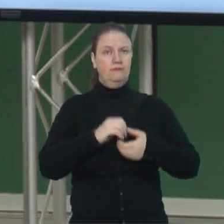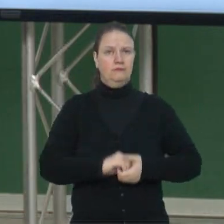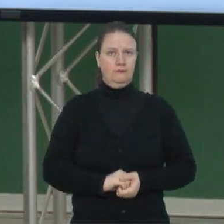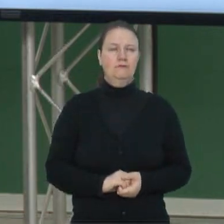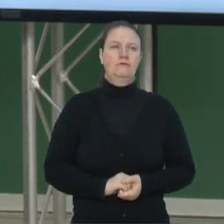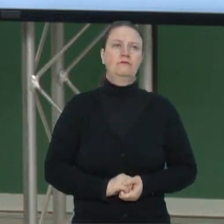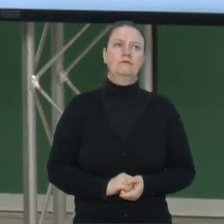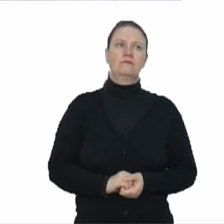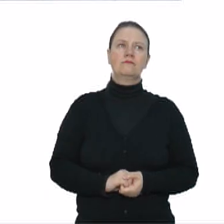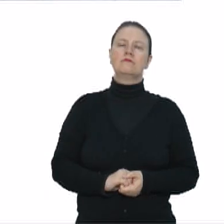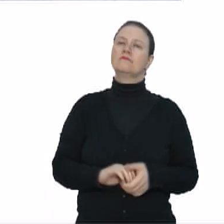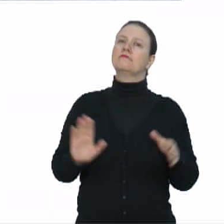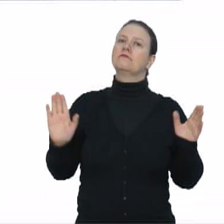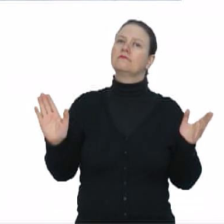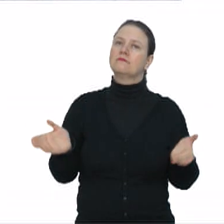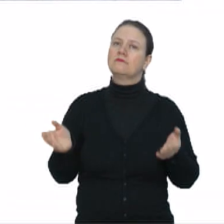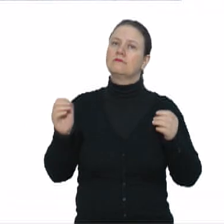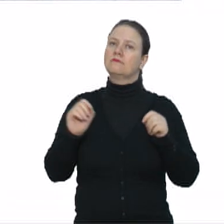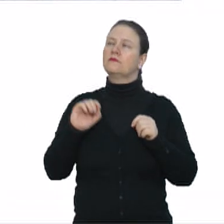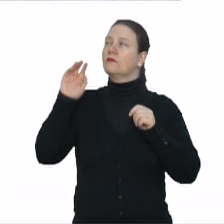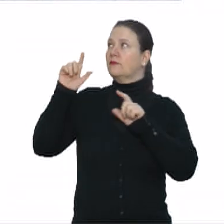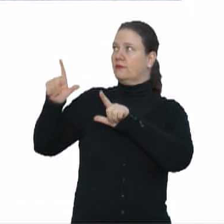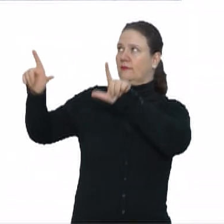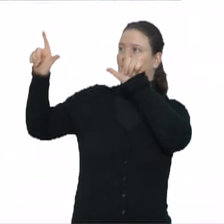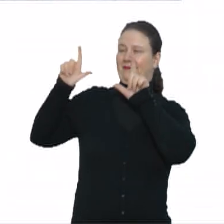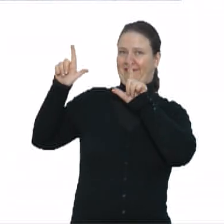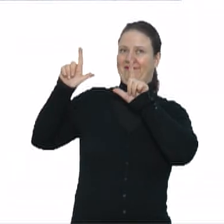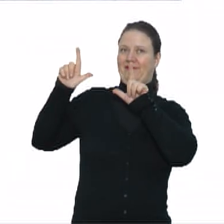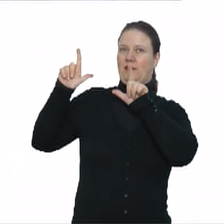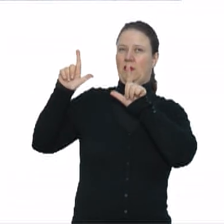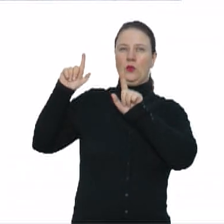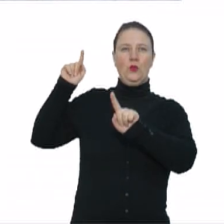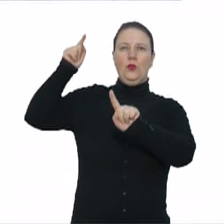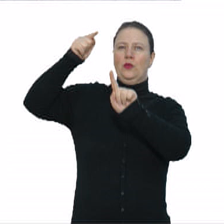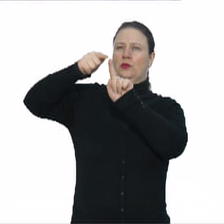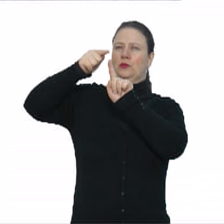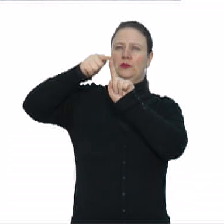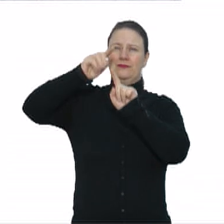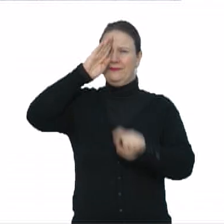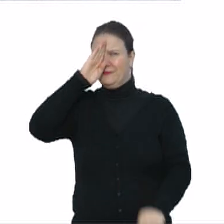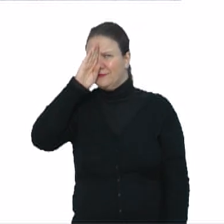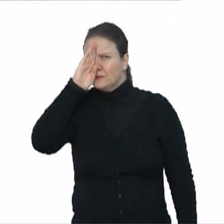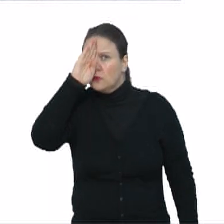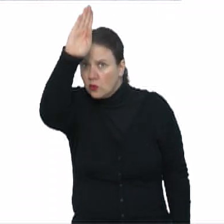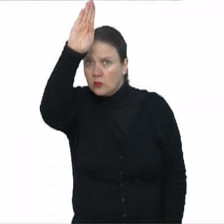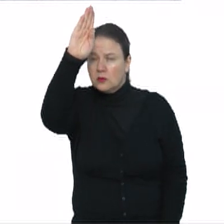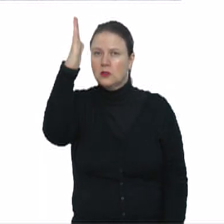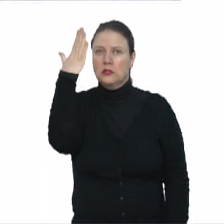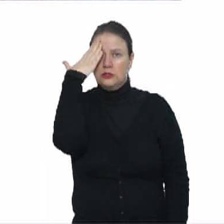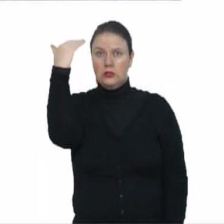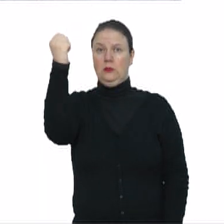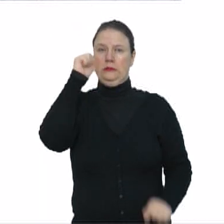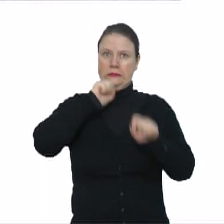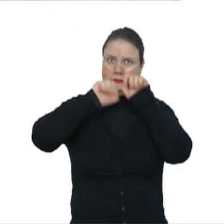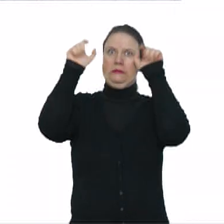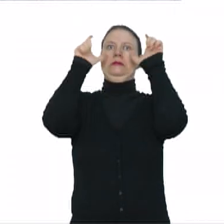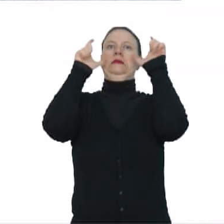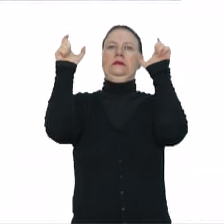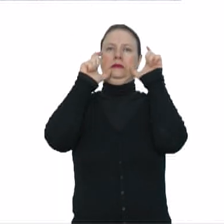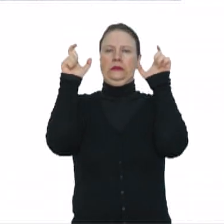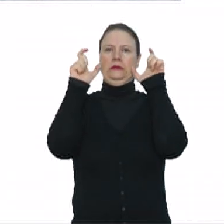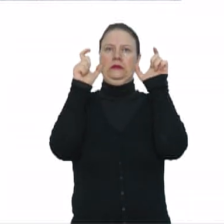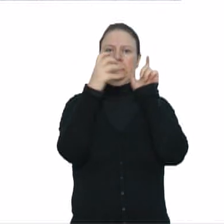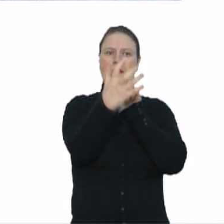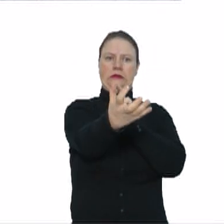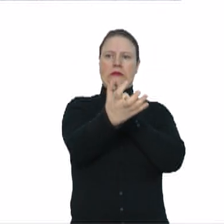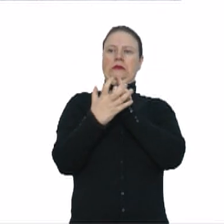A advertisement, então, o principal objetivo dela é chamar a atenção do consumidor, é convencê-lo